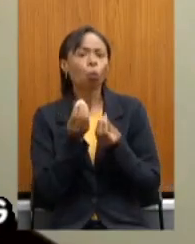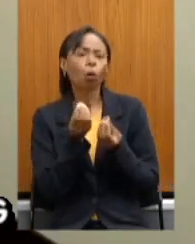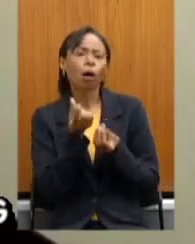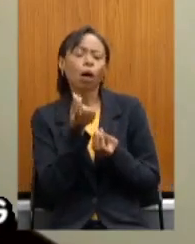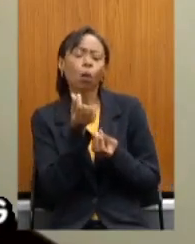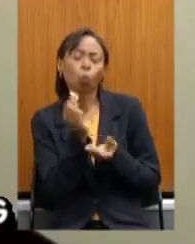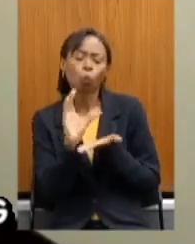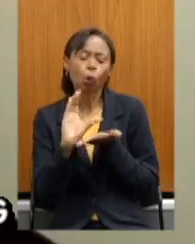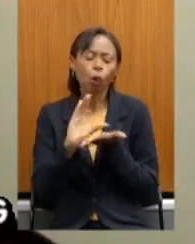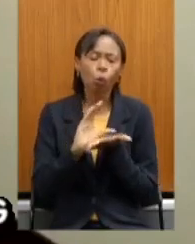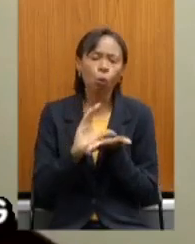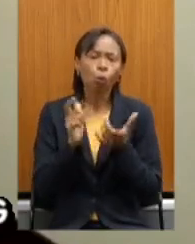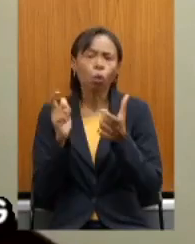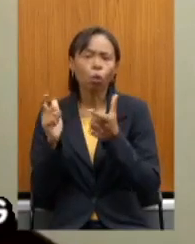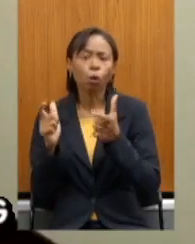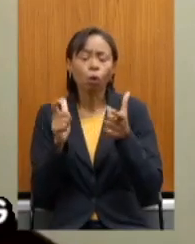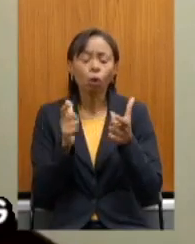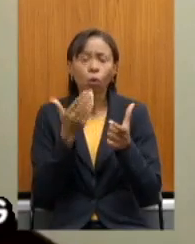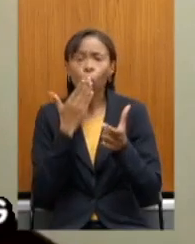O servidor